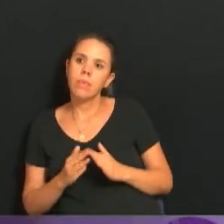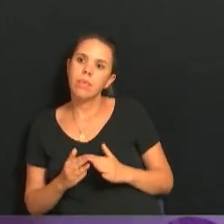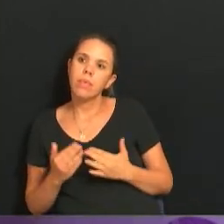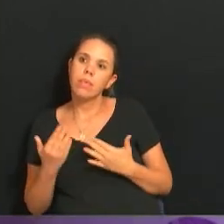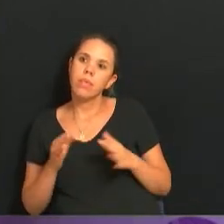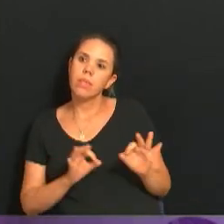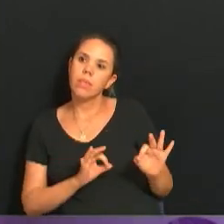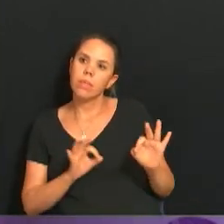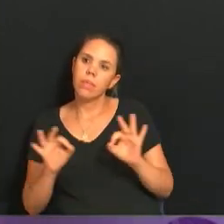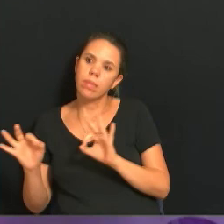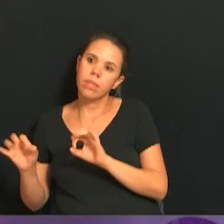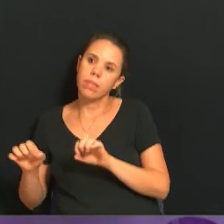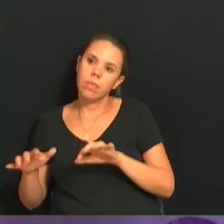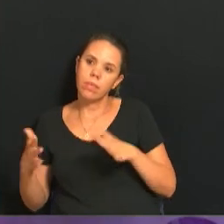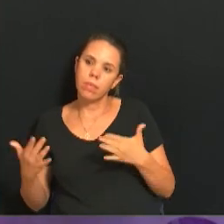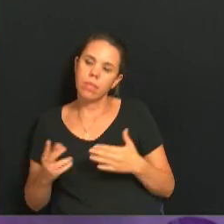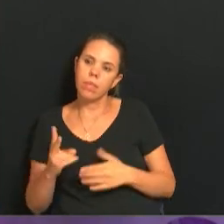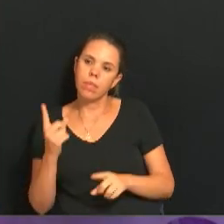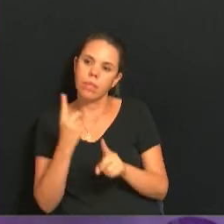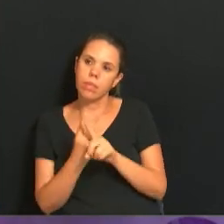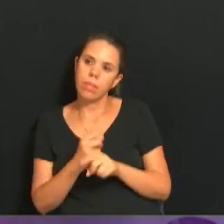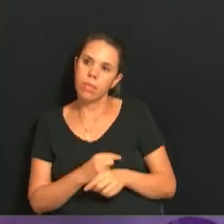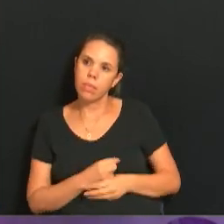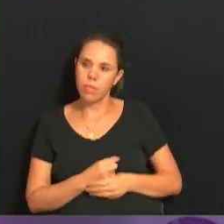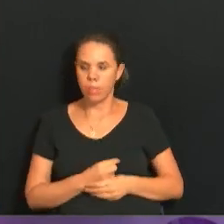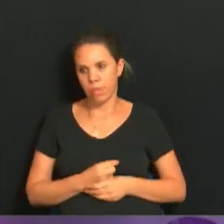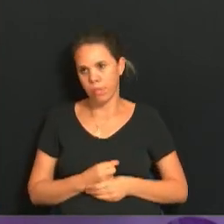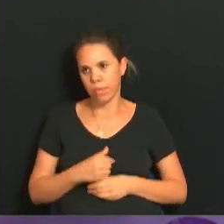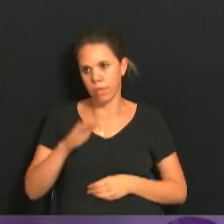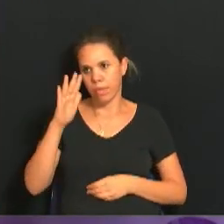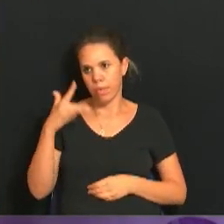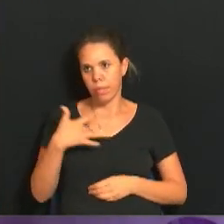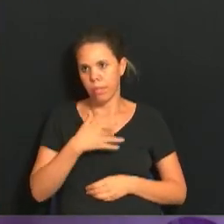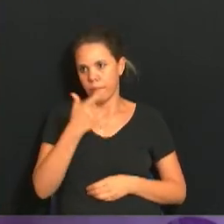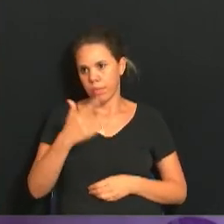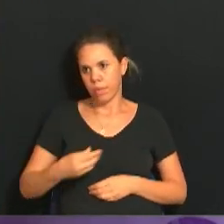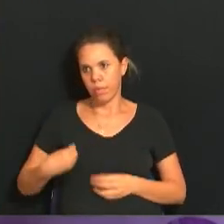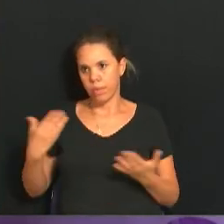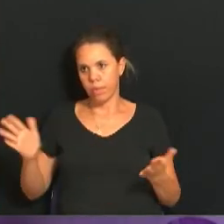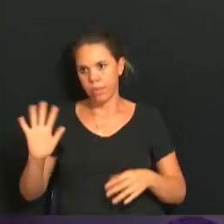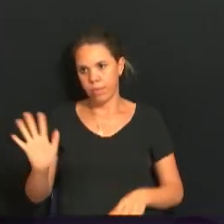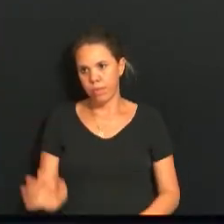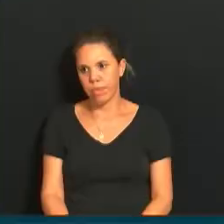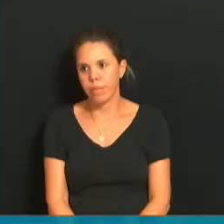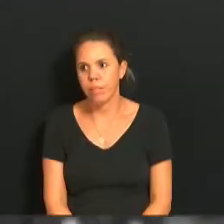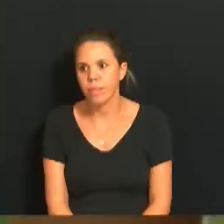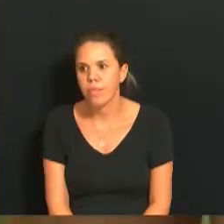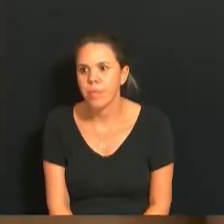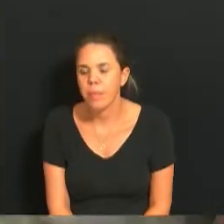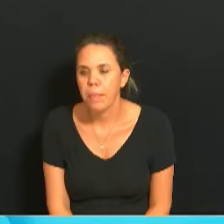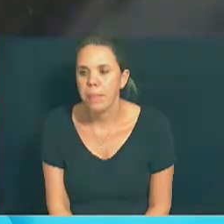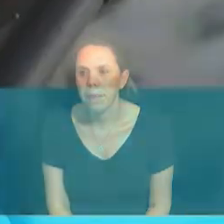pela companhia e audiência. A gente se vê na semana que vem com mais um Saúde Agora. Tchau!